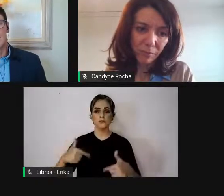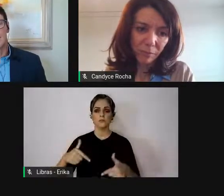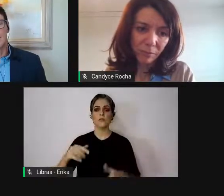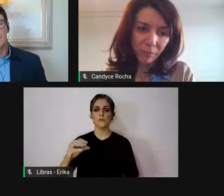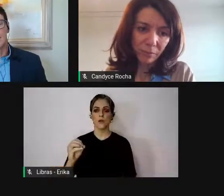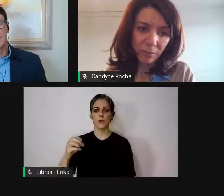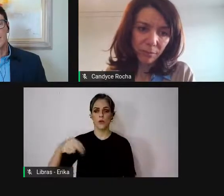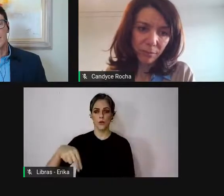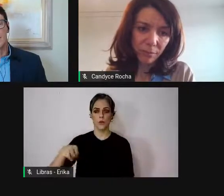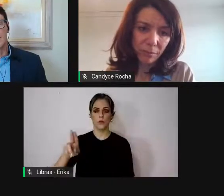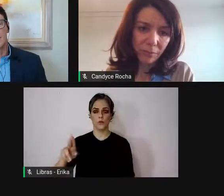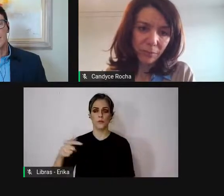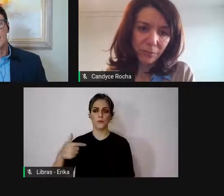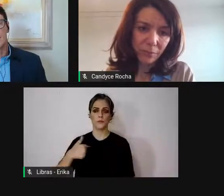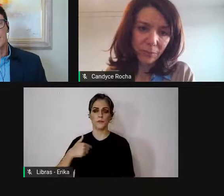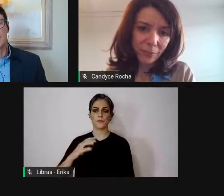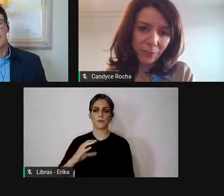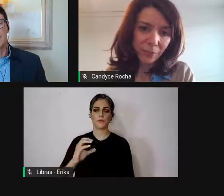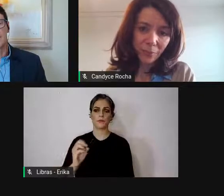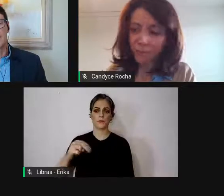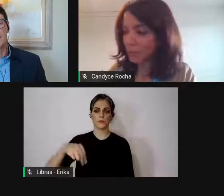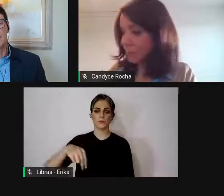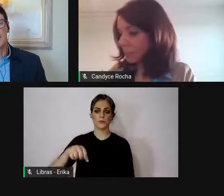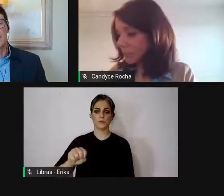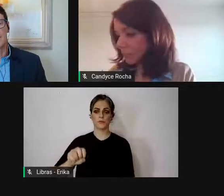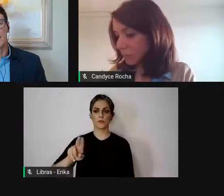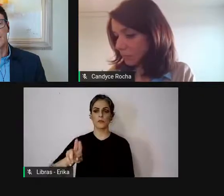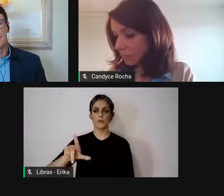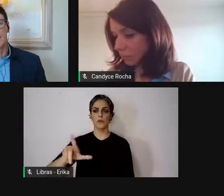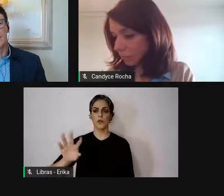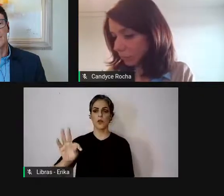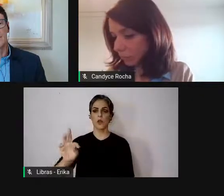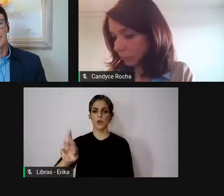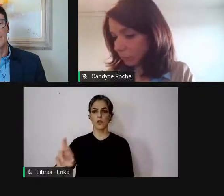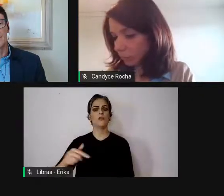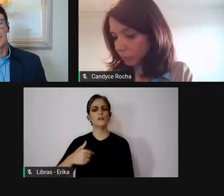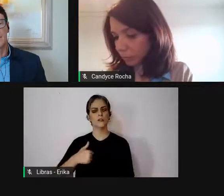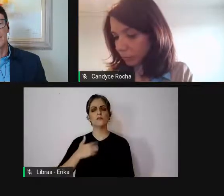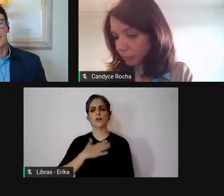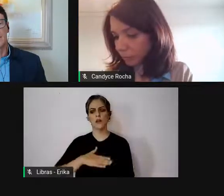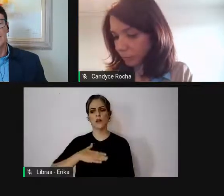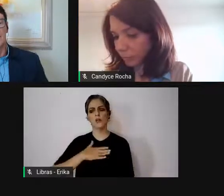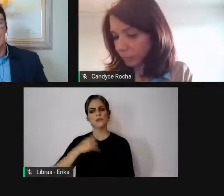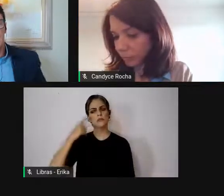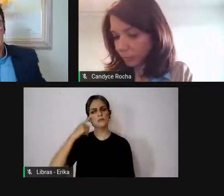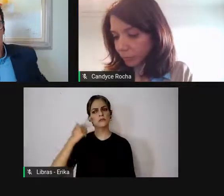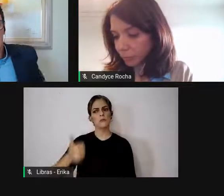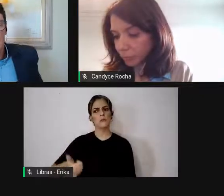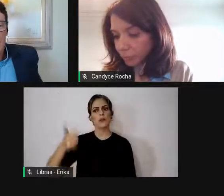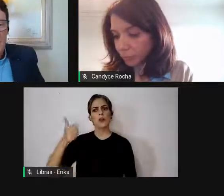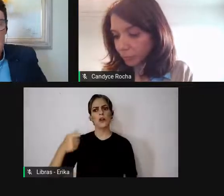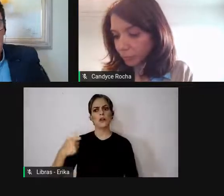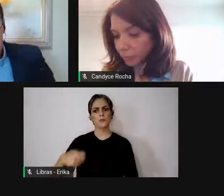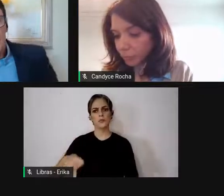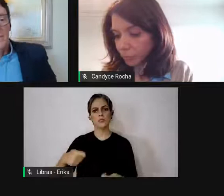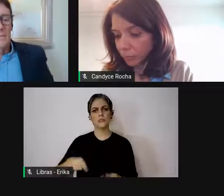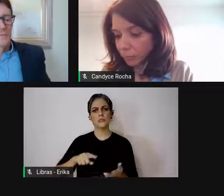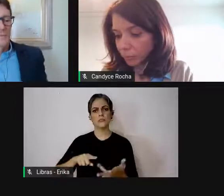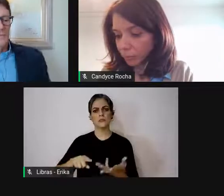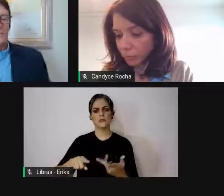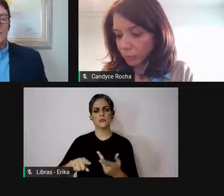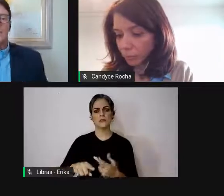deveriam ser melhoradas algumas coisas. Eu falei, poxa, mas como é que eu poderia participar nisso,